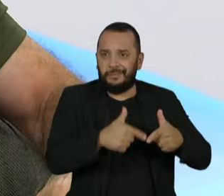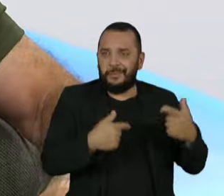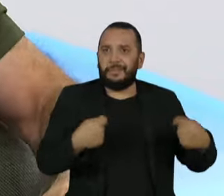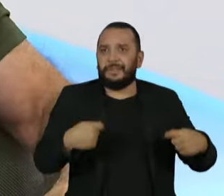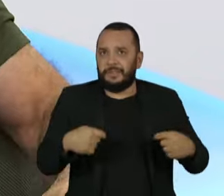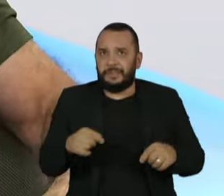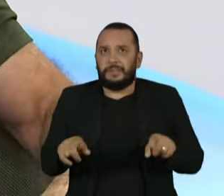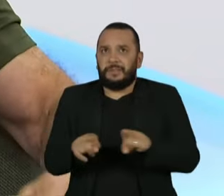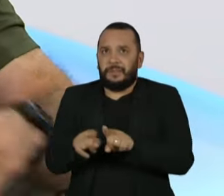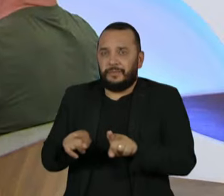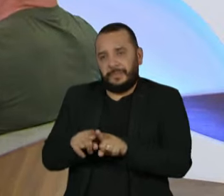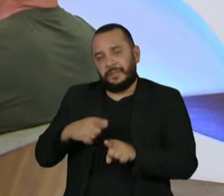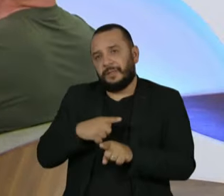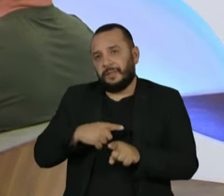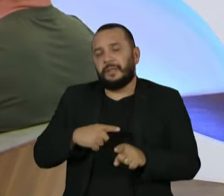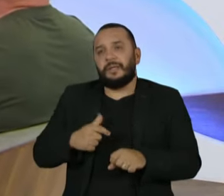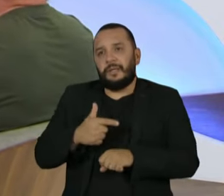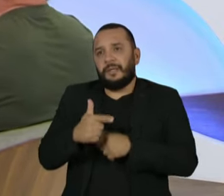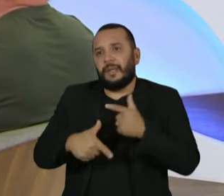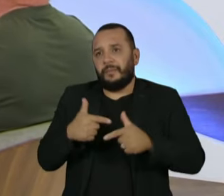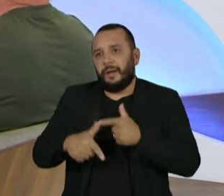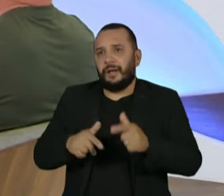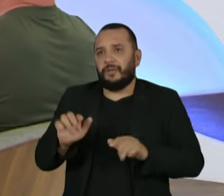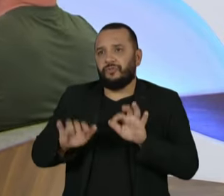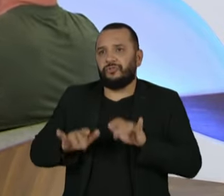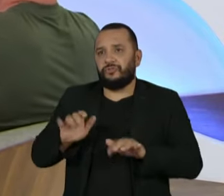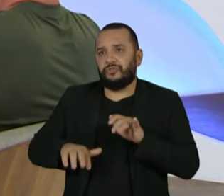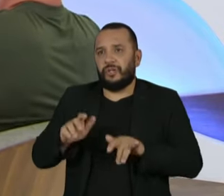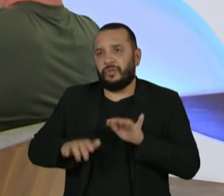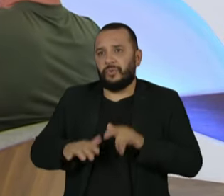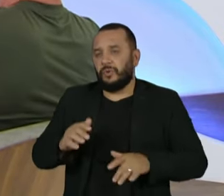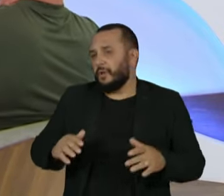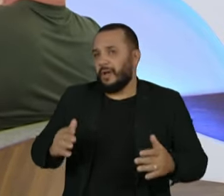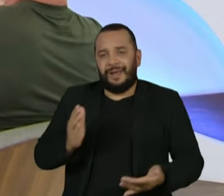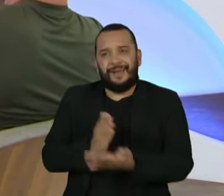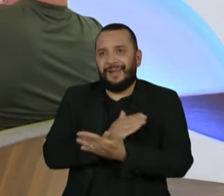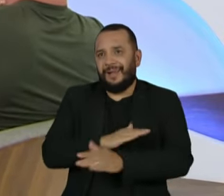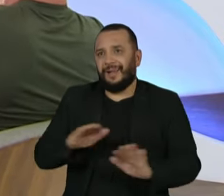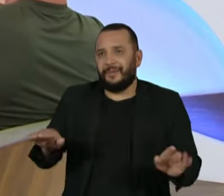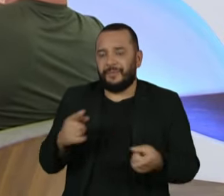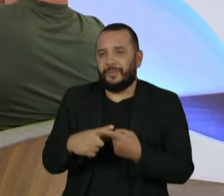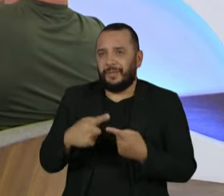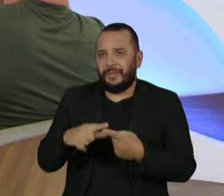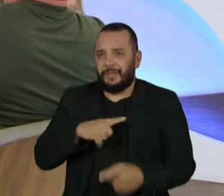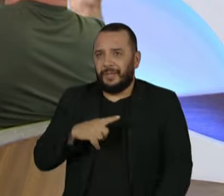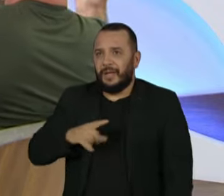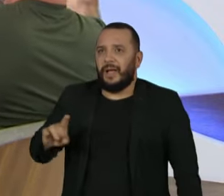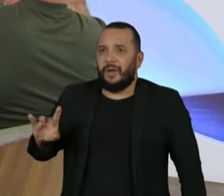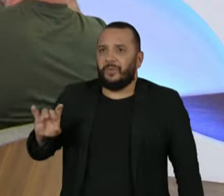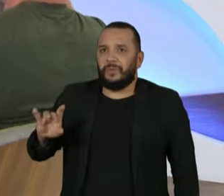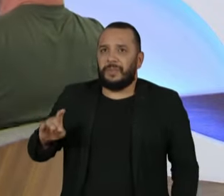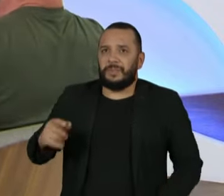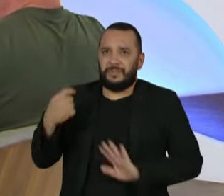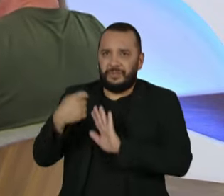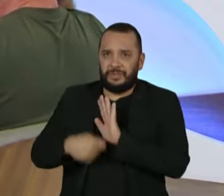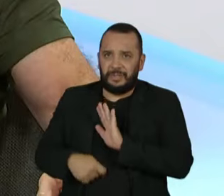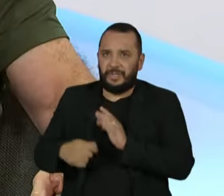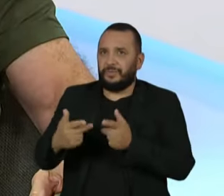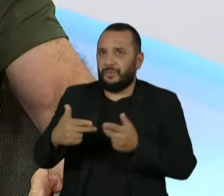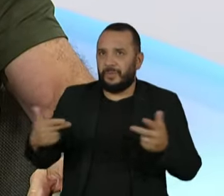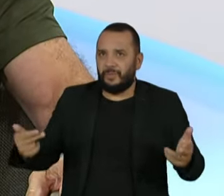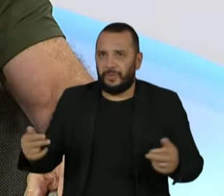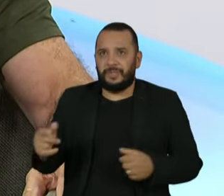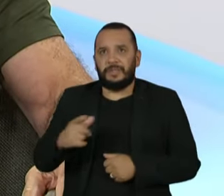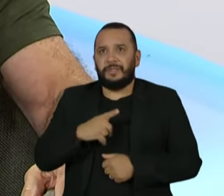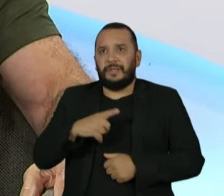talvez como a de digitador desaparece por causa de automação na manipulação de texto de alguma coisa e